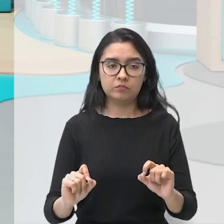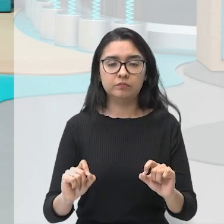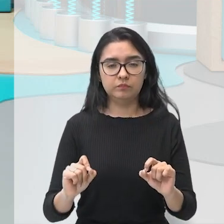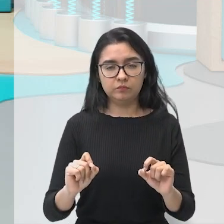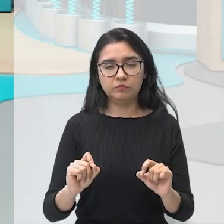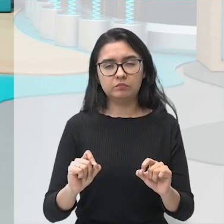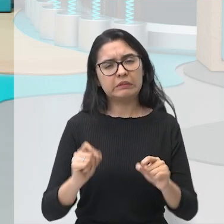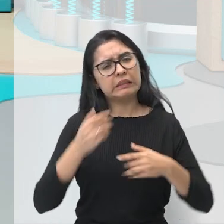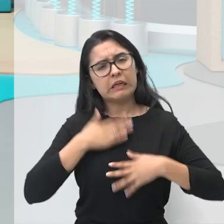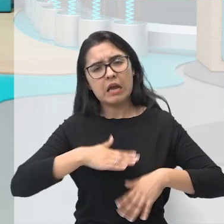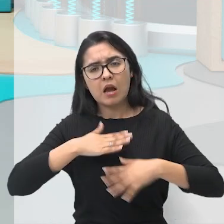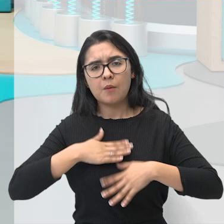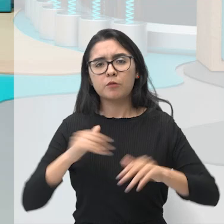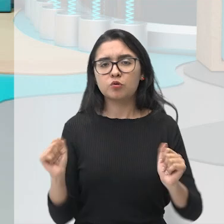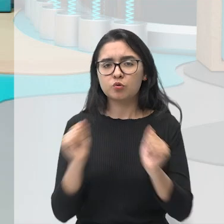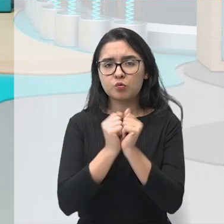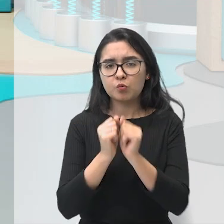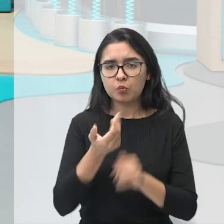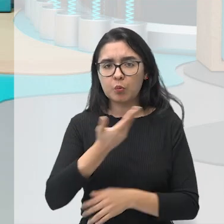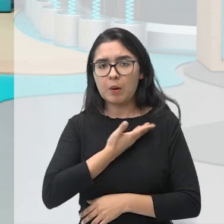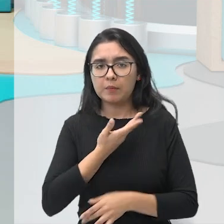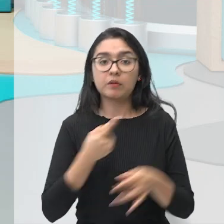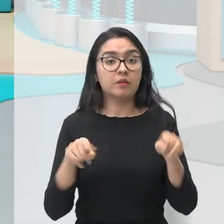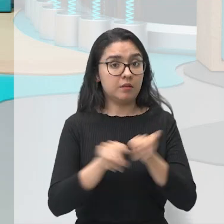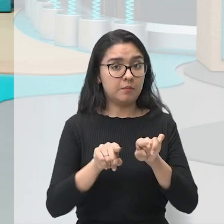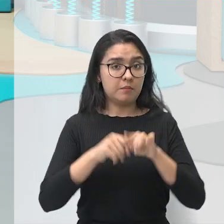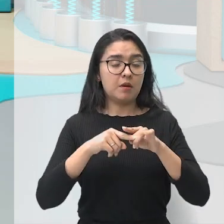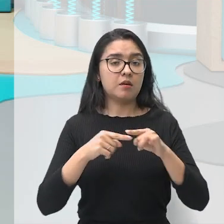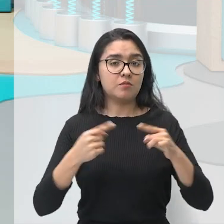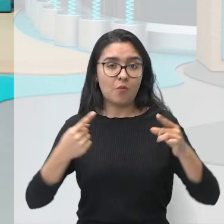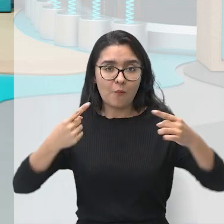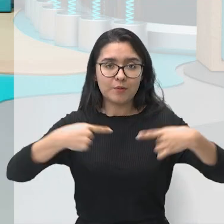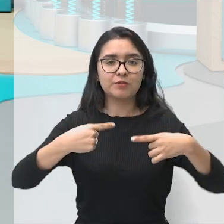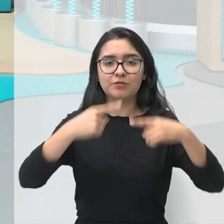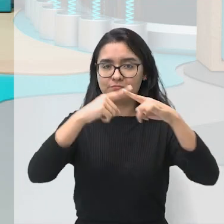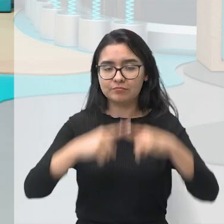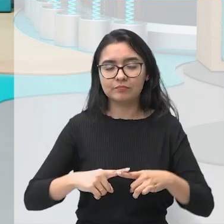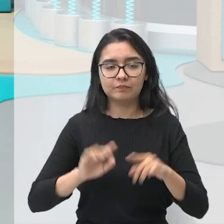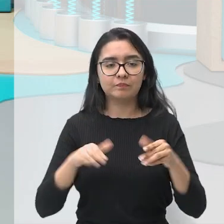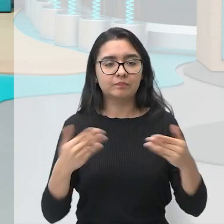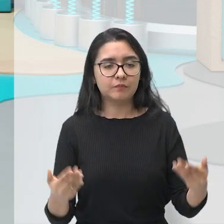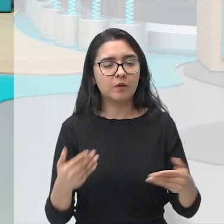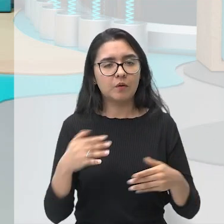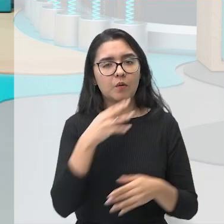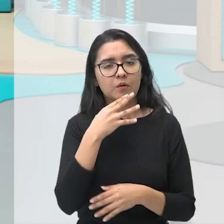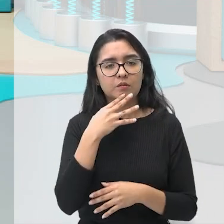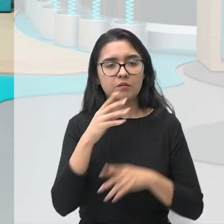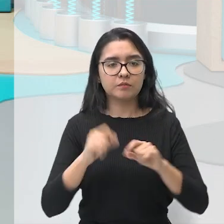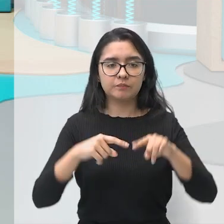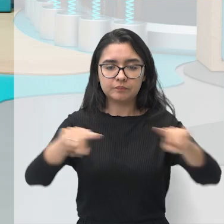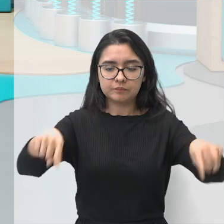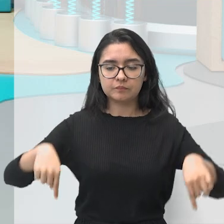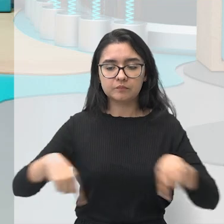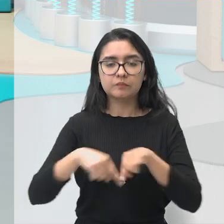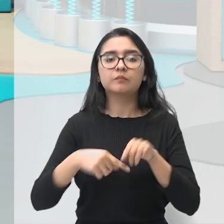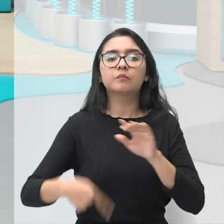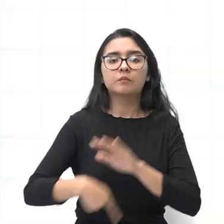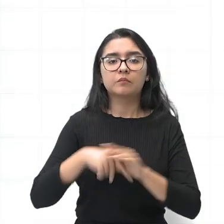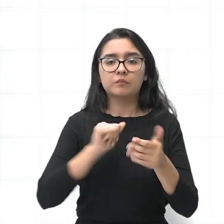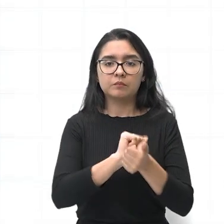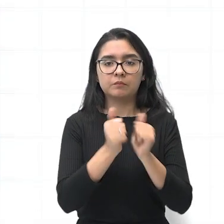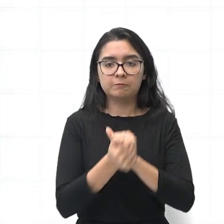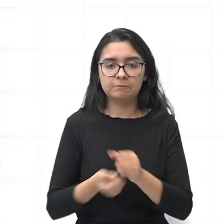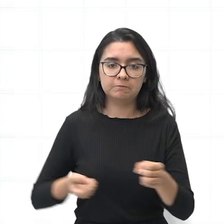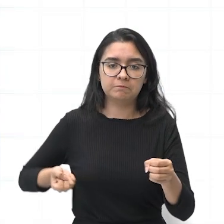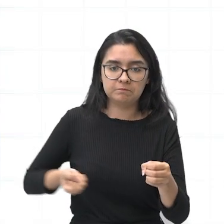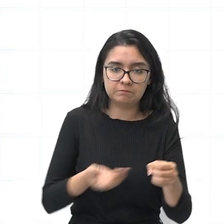uma maneira calma e, claro, competitiva, né? Para a gente conhecer um pouquinho melhor a quadra da bocha,